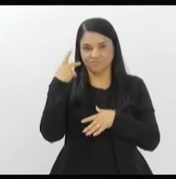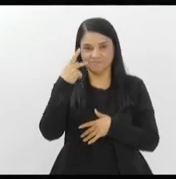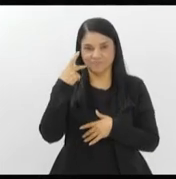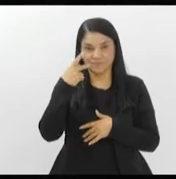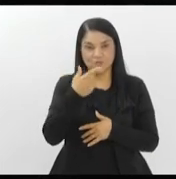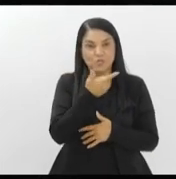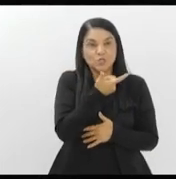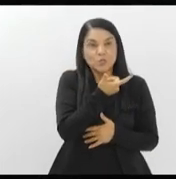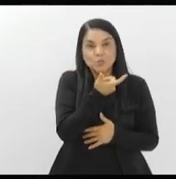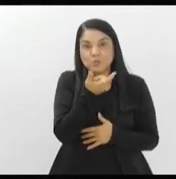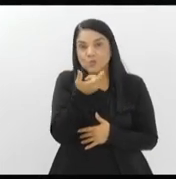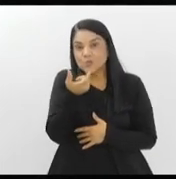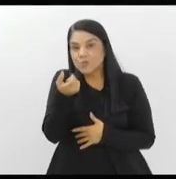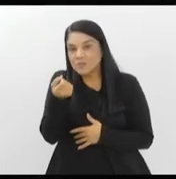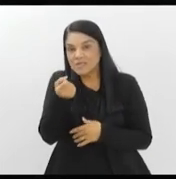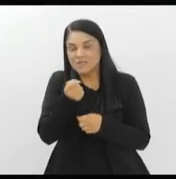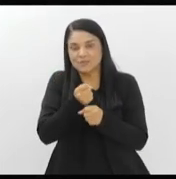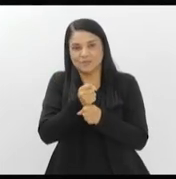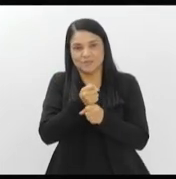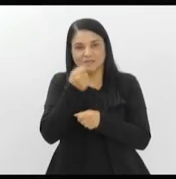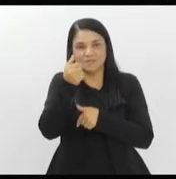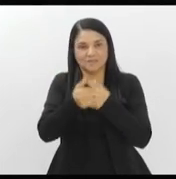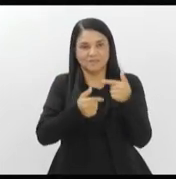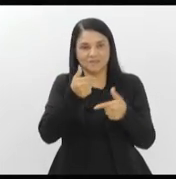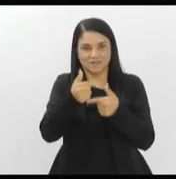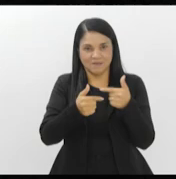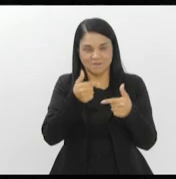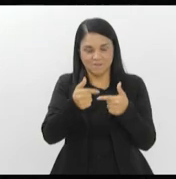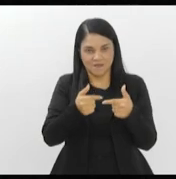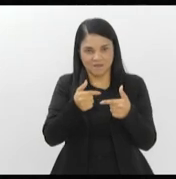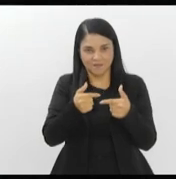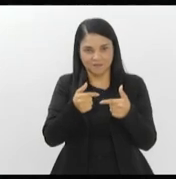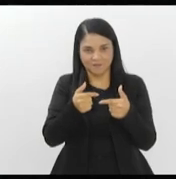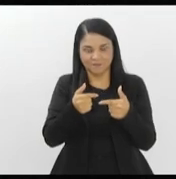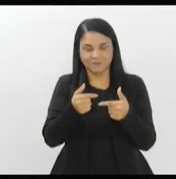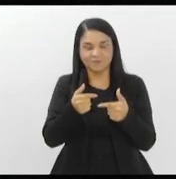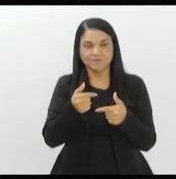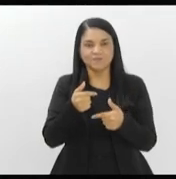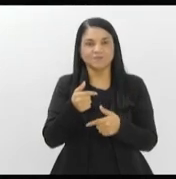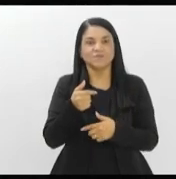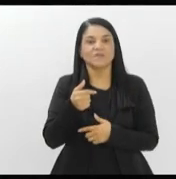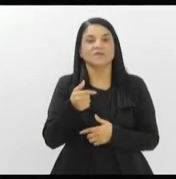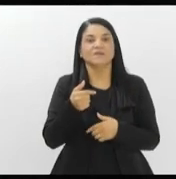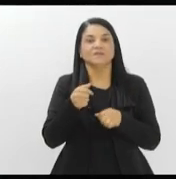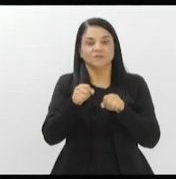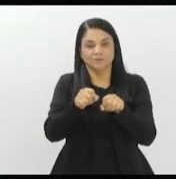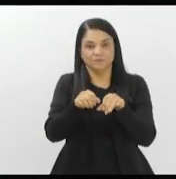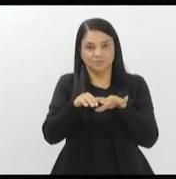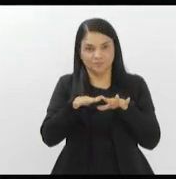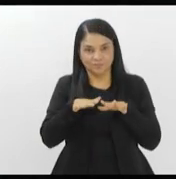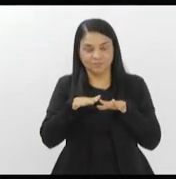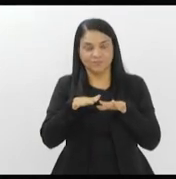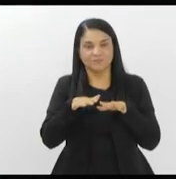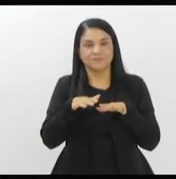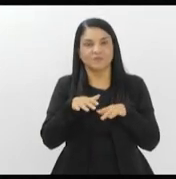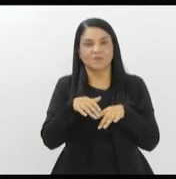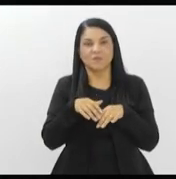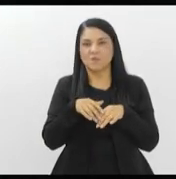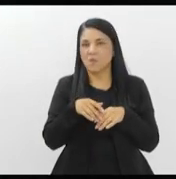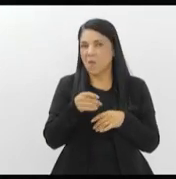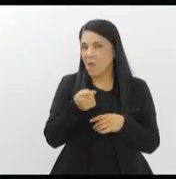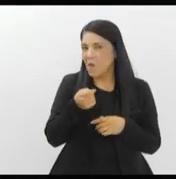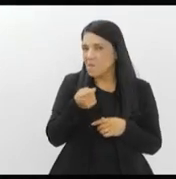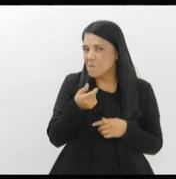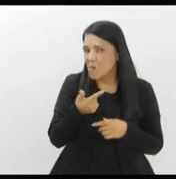200 anos de funcionamento do Parlamento Brasileiro. Não é pouca coisa num processo